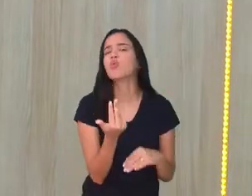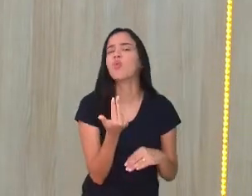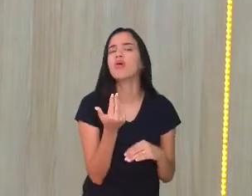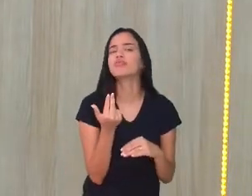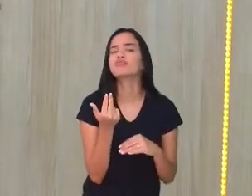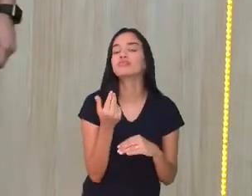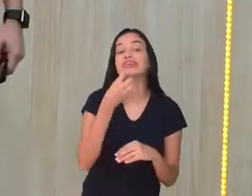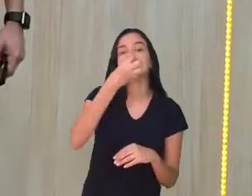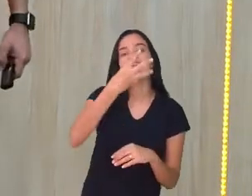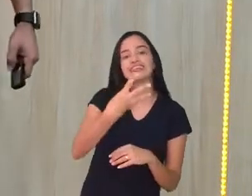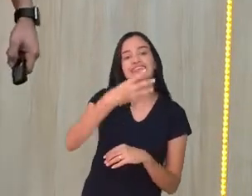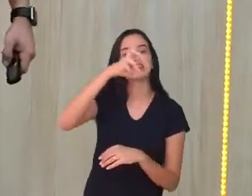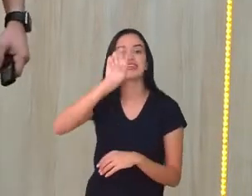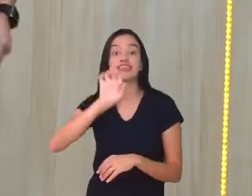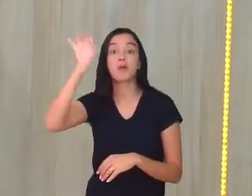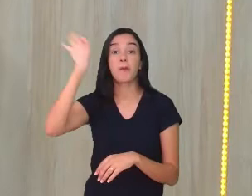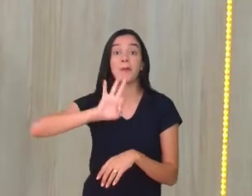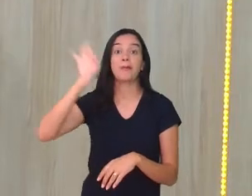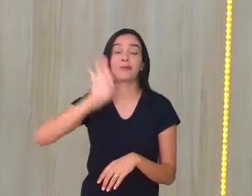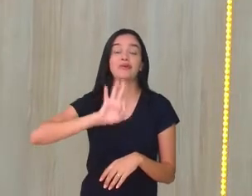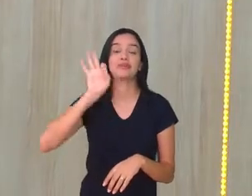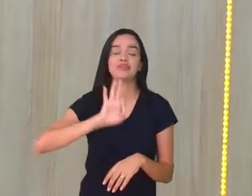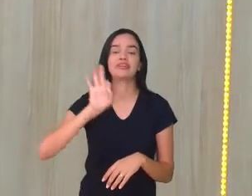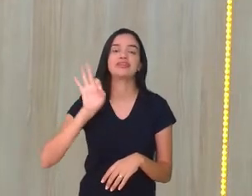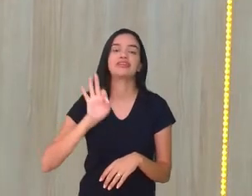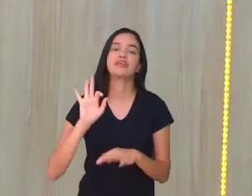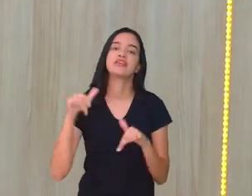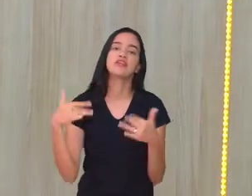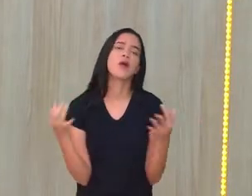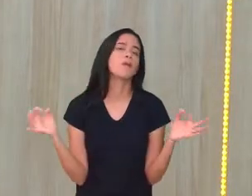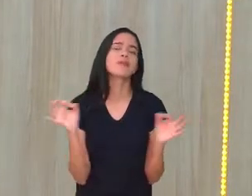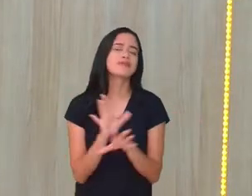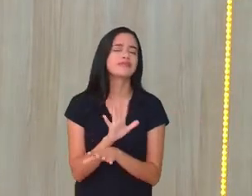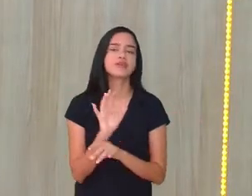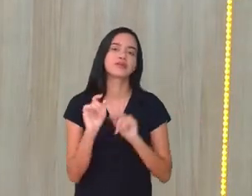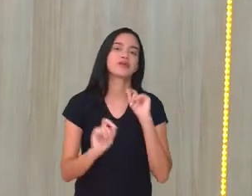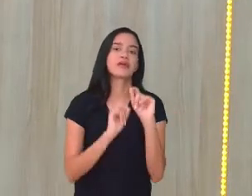quanto? 35%. Então, eu posso concluir que